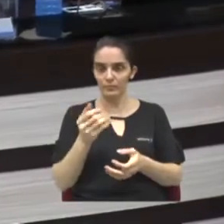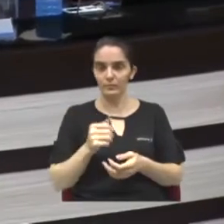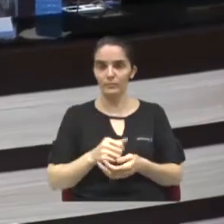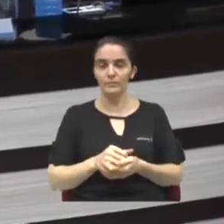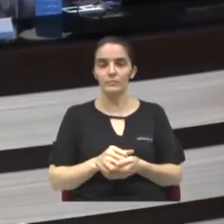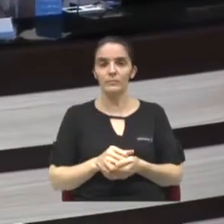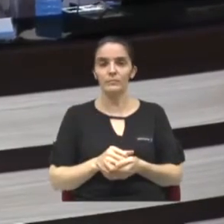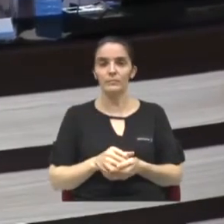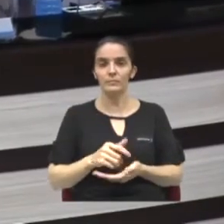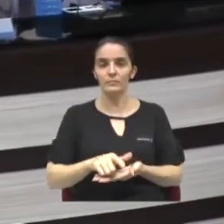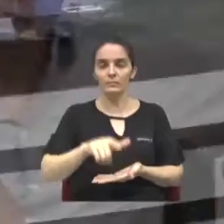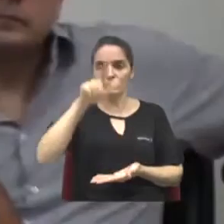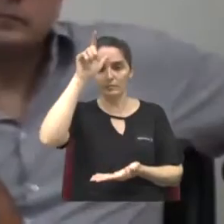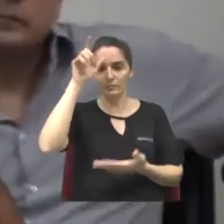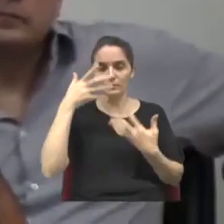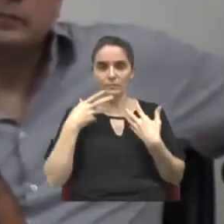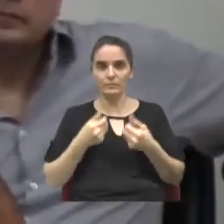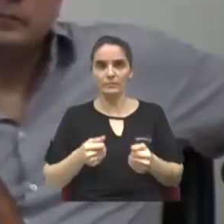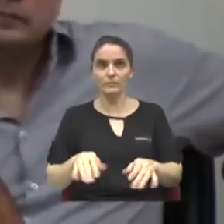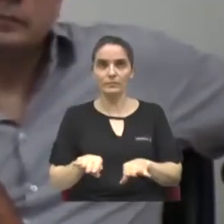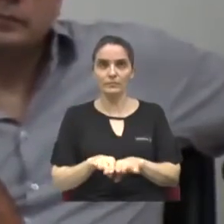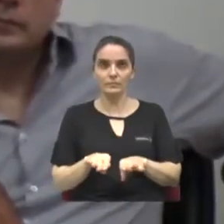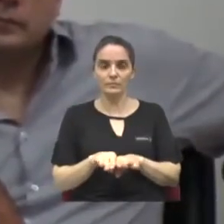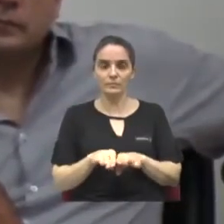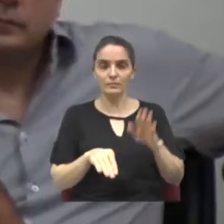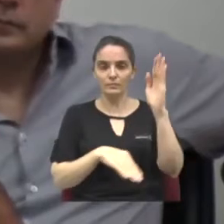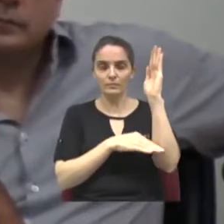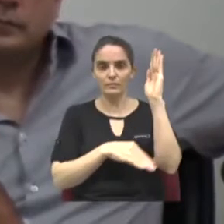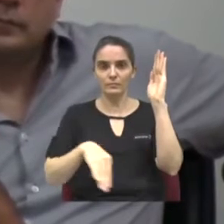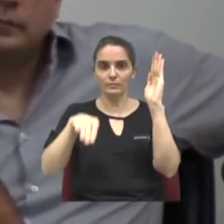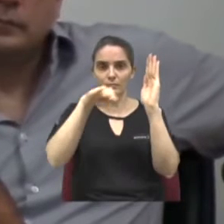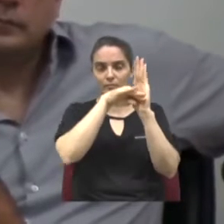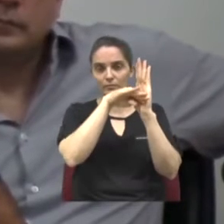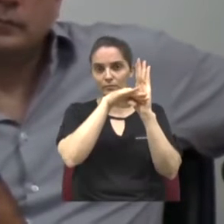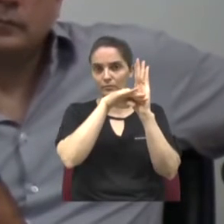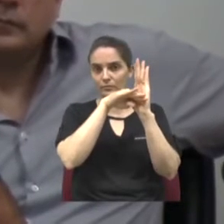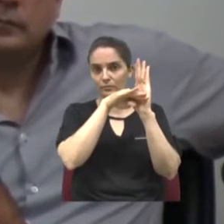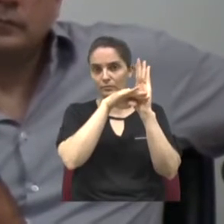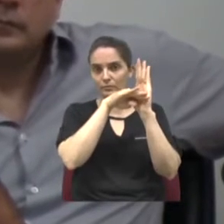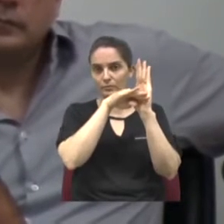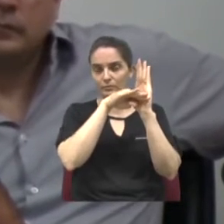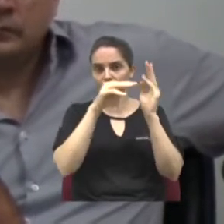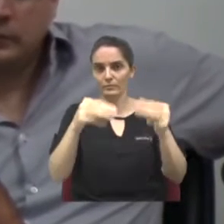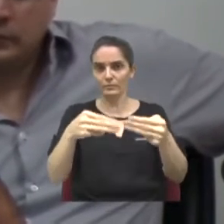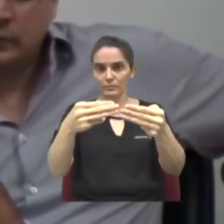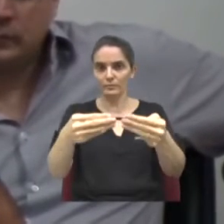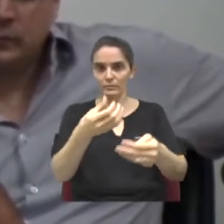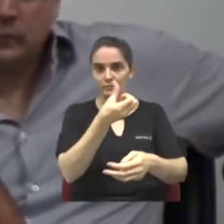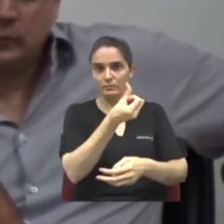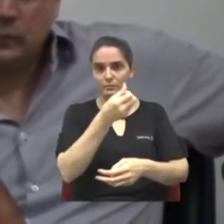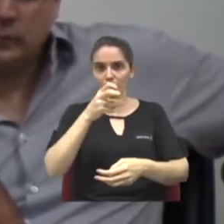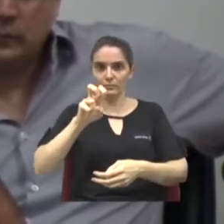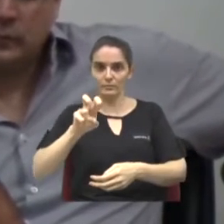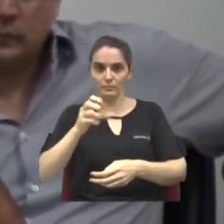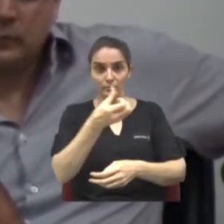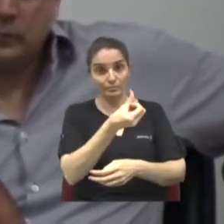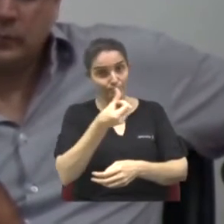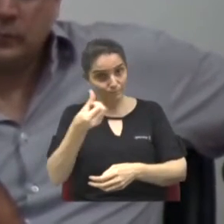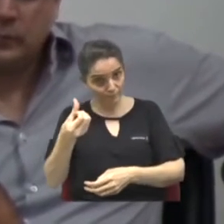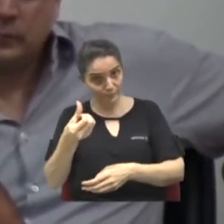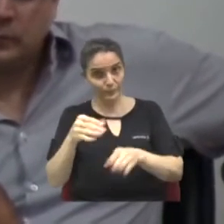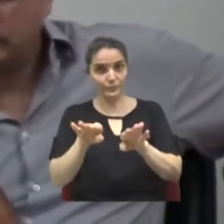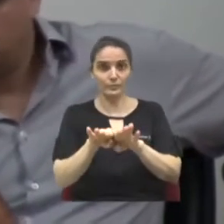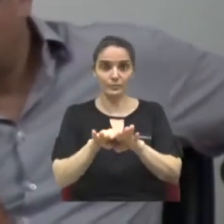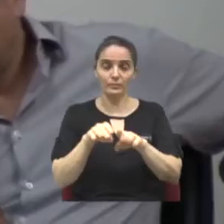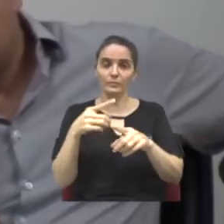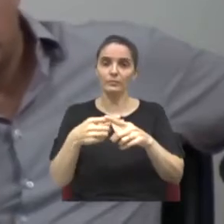anuências dos líderes para que seja feita a inversão de pauta da moção 65 e 66, devido